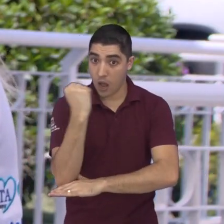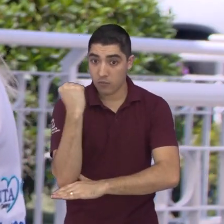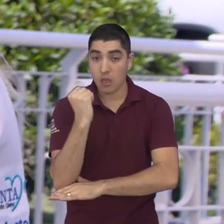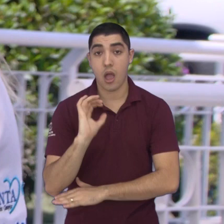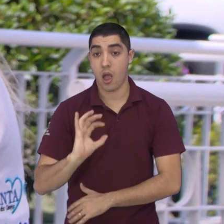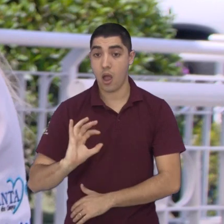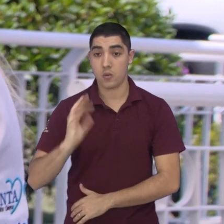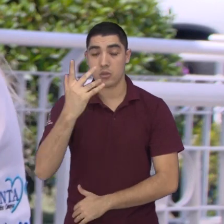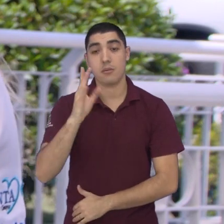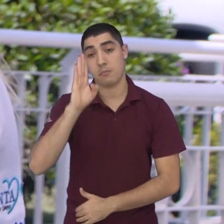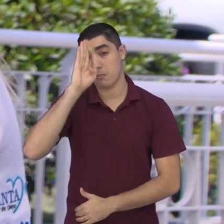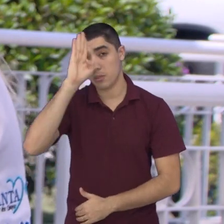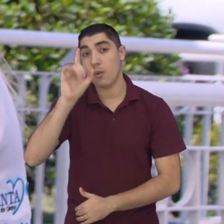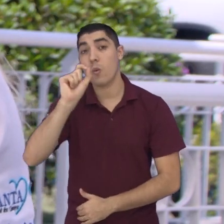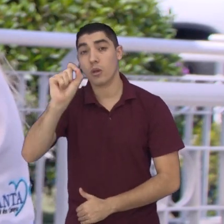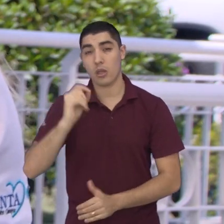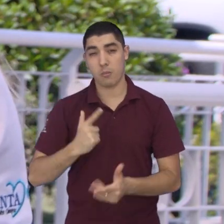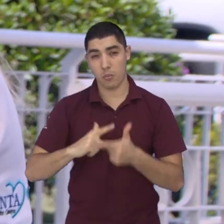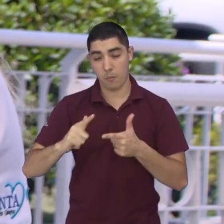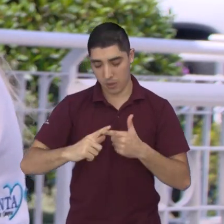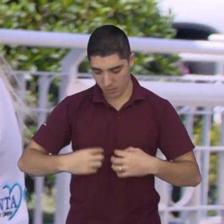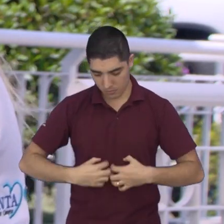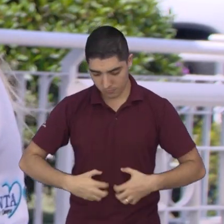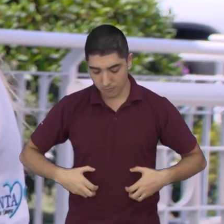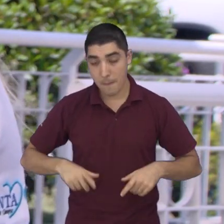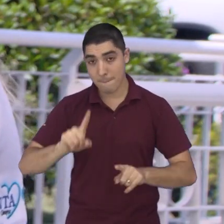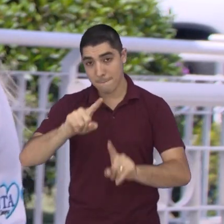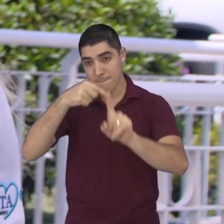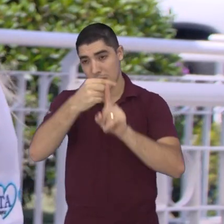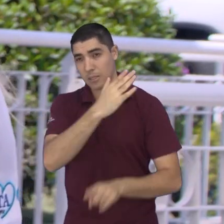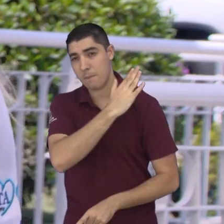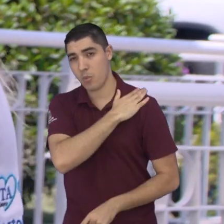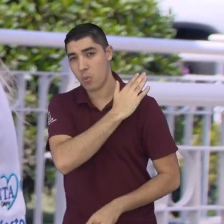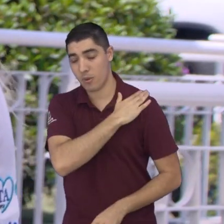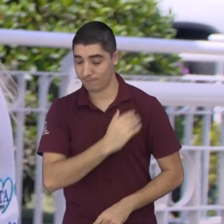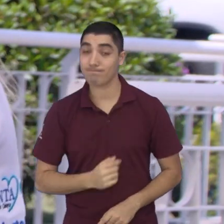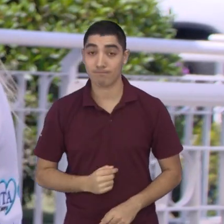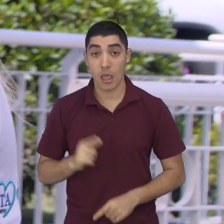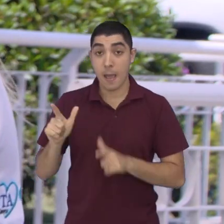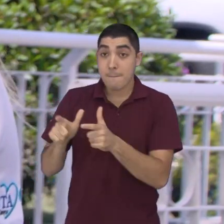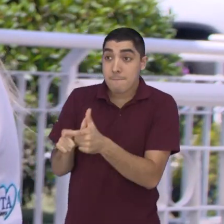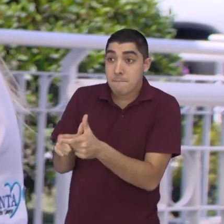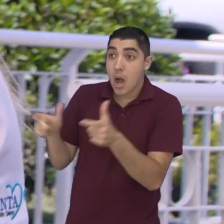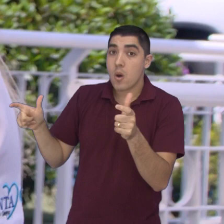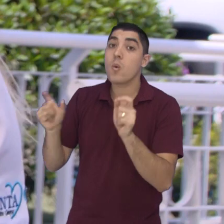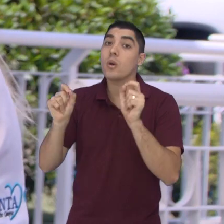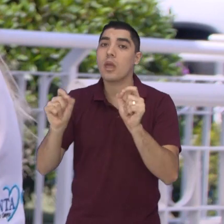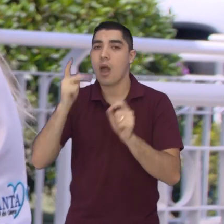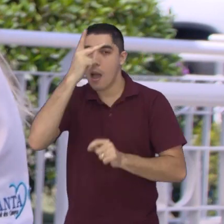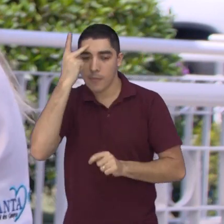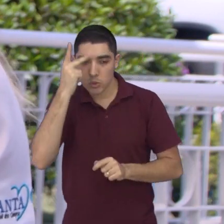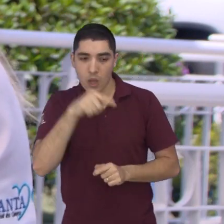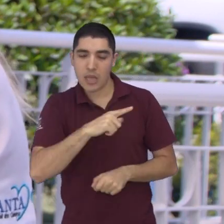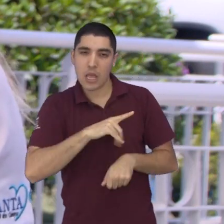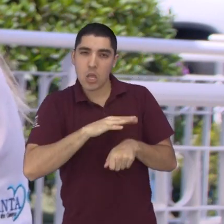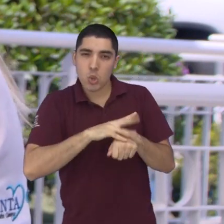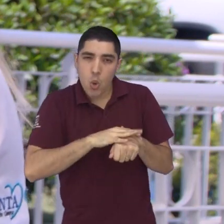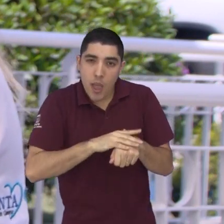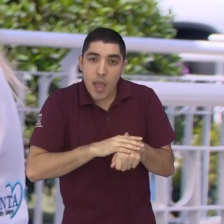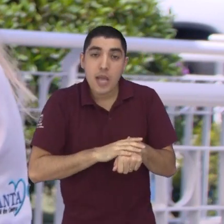grave que você tem um acometimento principalmente da função renal e pulmonar na maioria das vezes ela é de uma forma